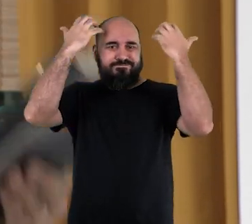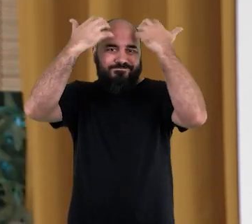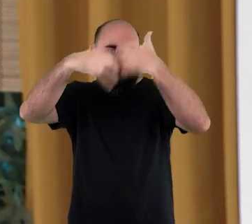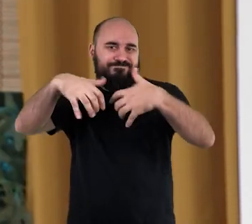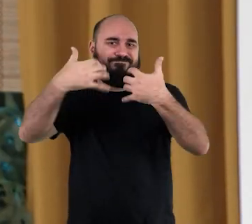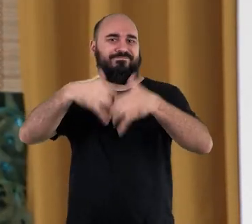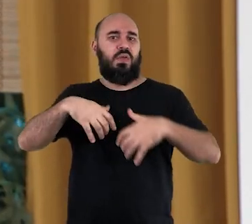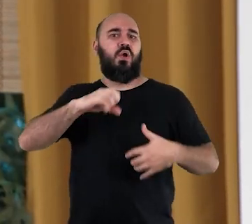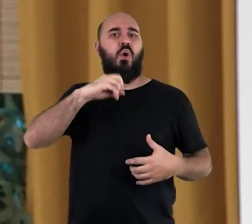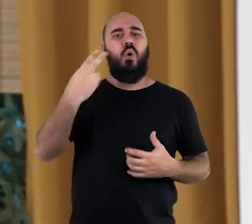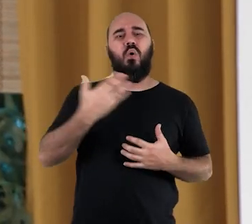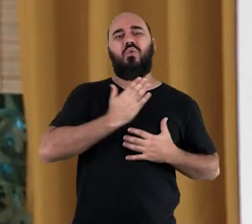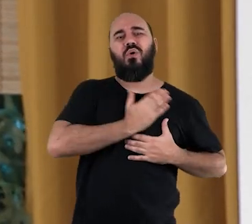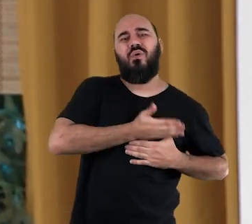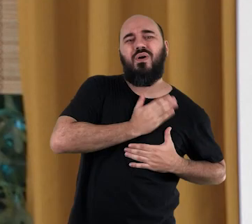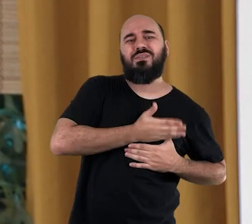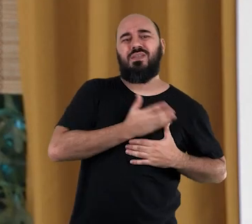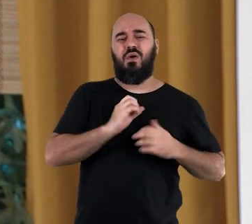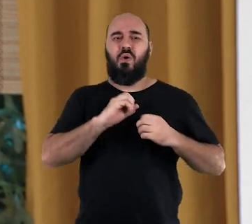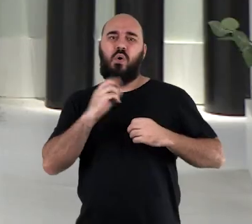com depressão.